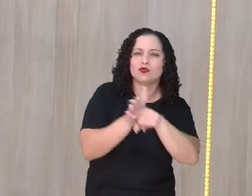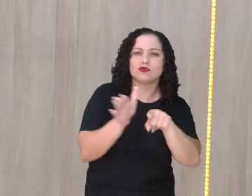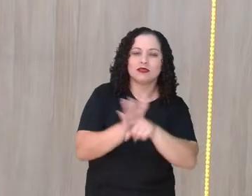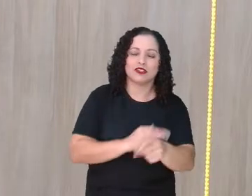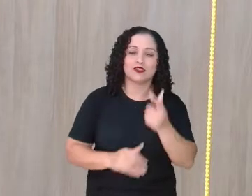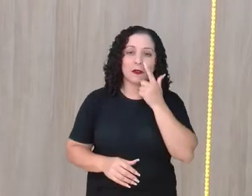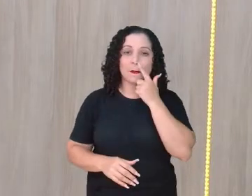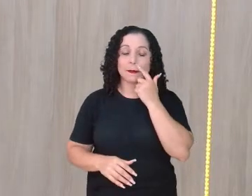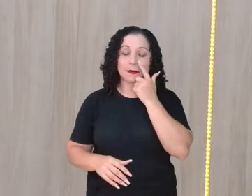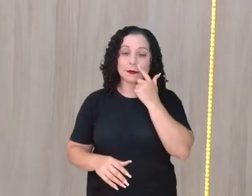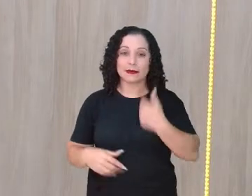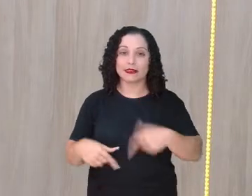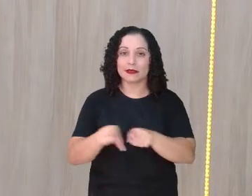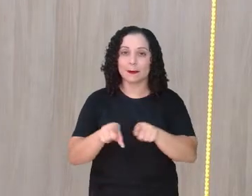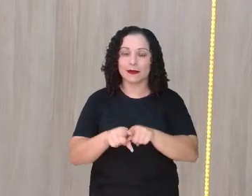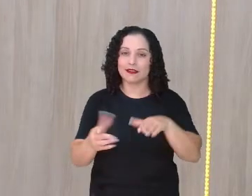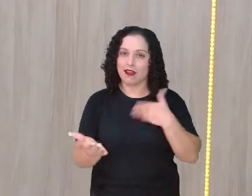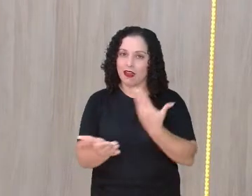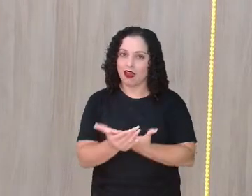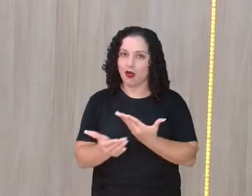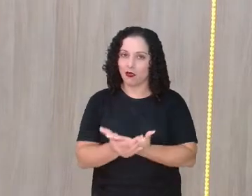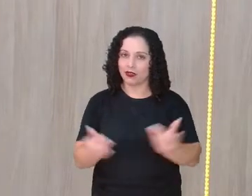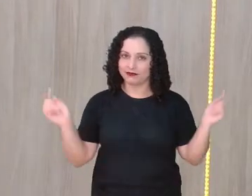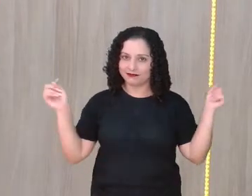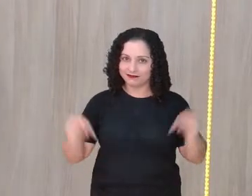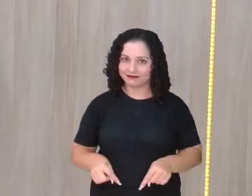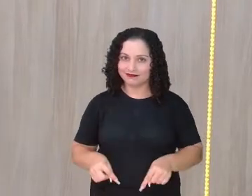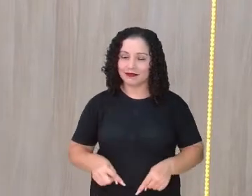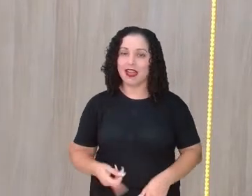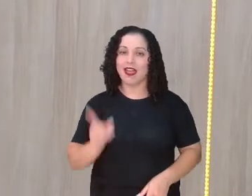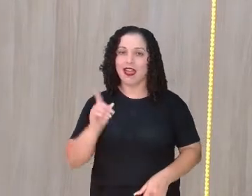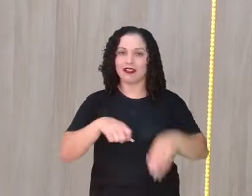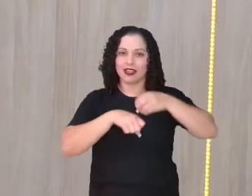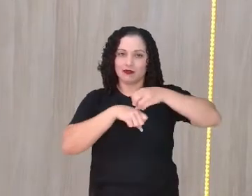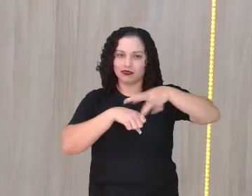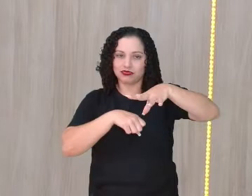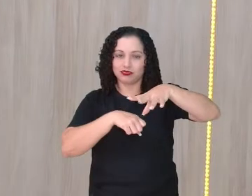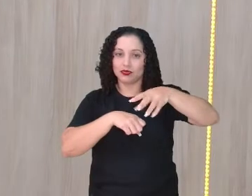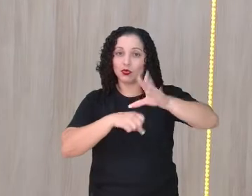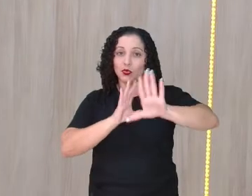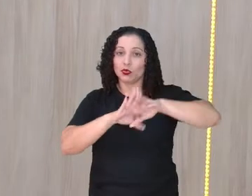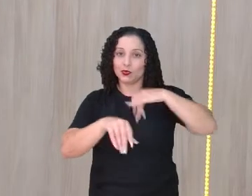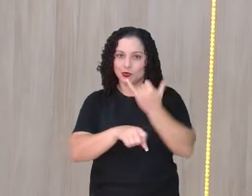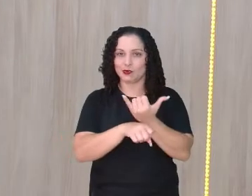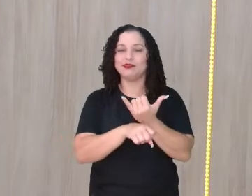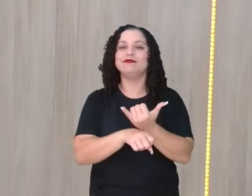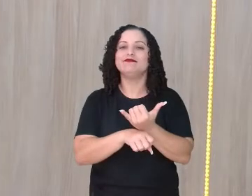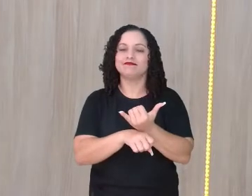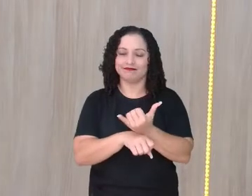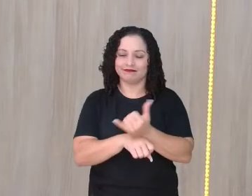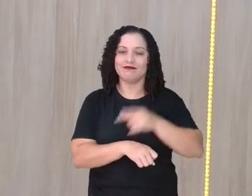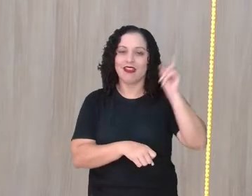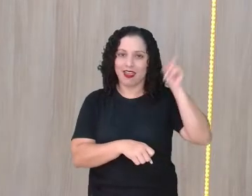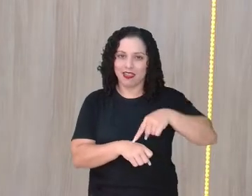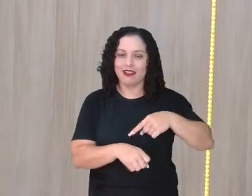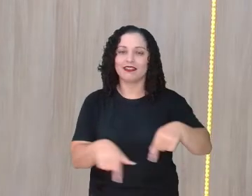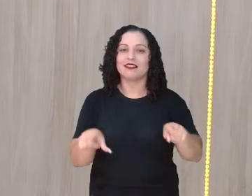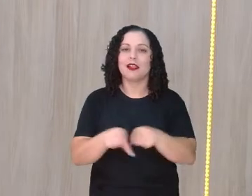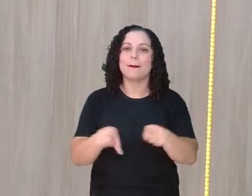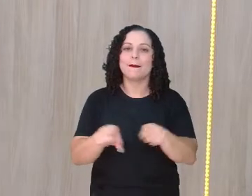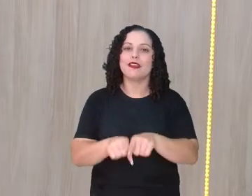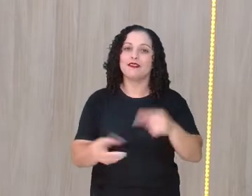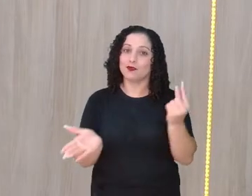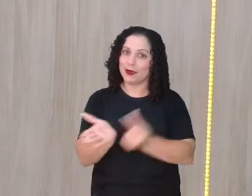lembro a vocês que essa aula está disponível, fica disponível no YouTube. Não é isso, Billy? No YouTube, mas também tem